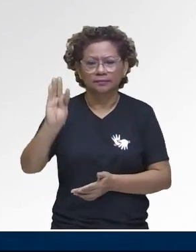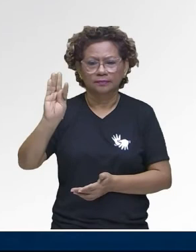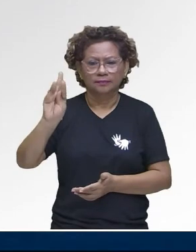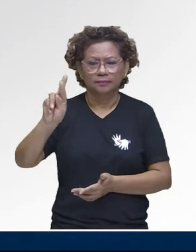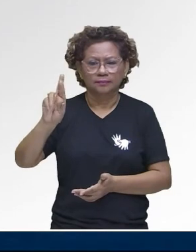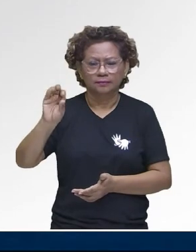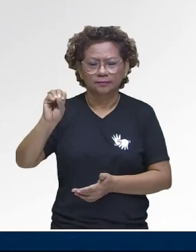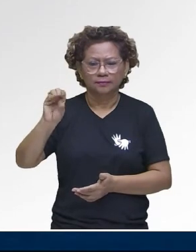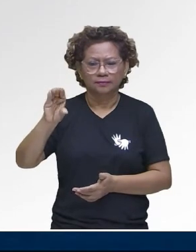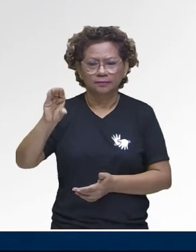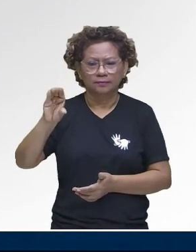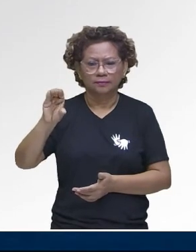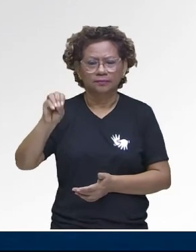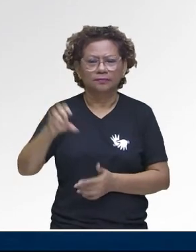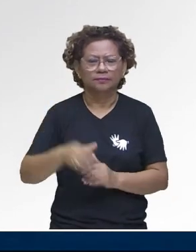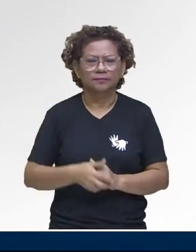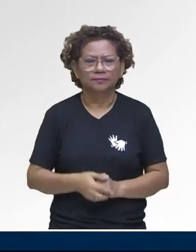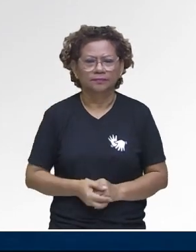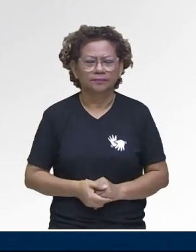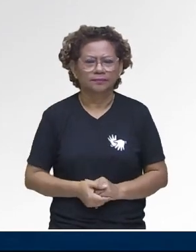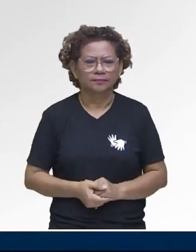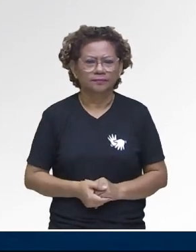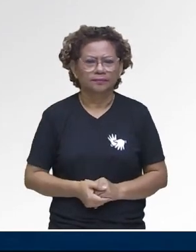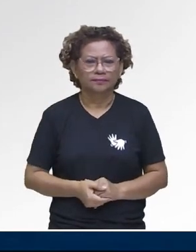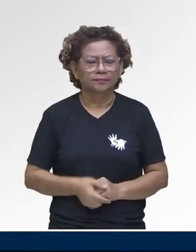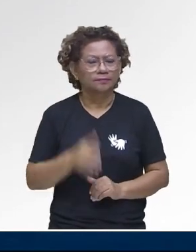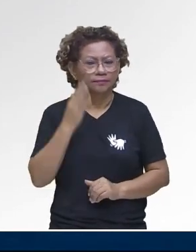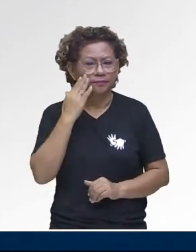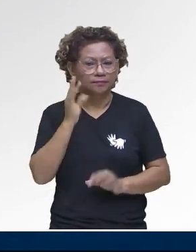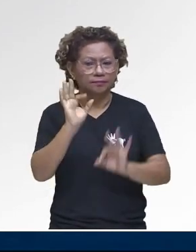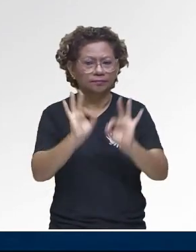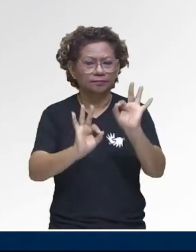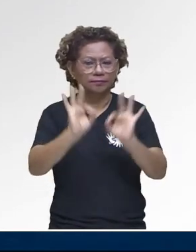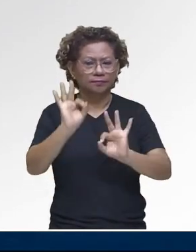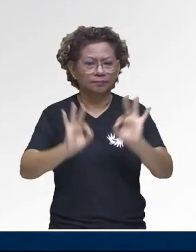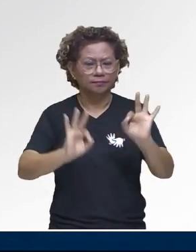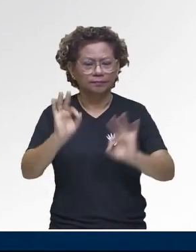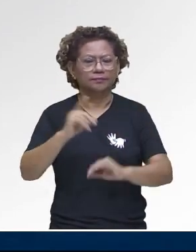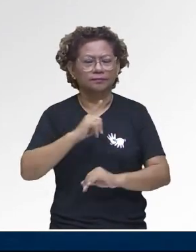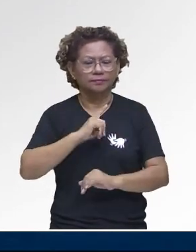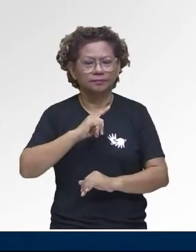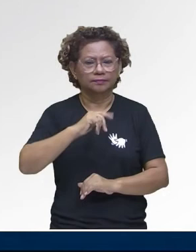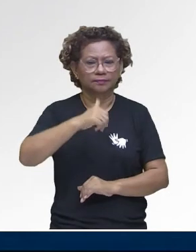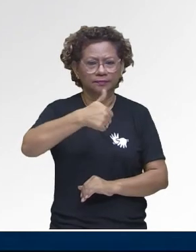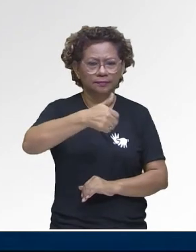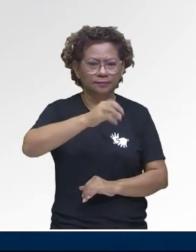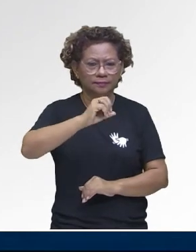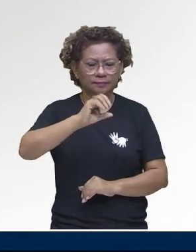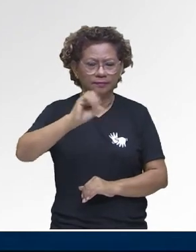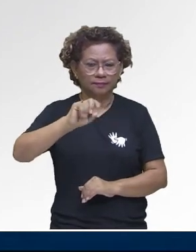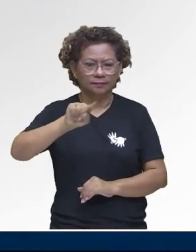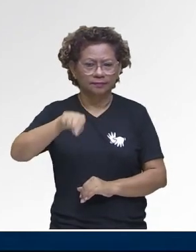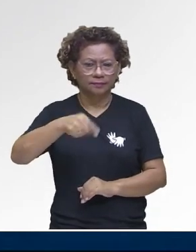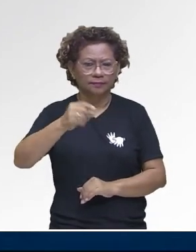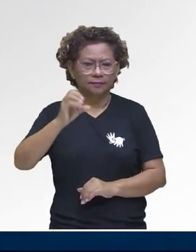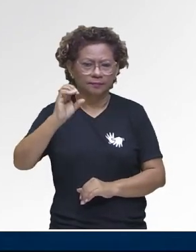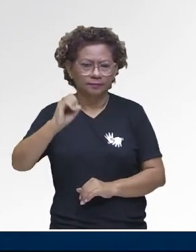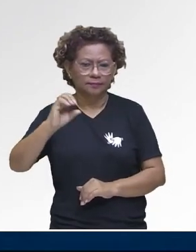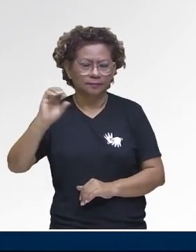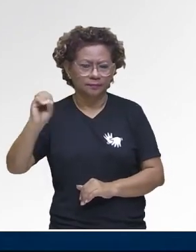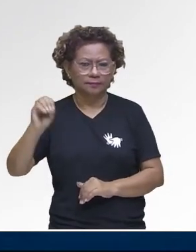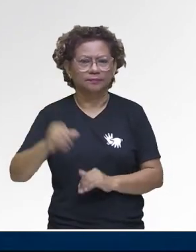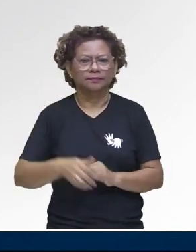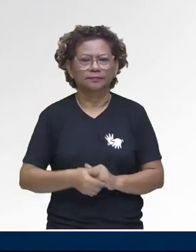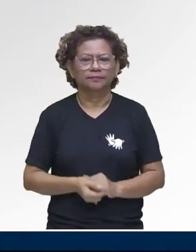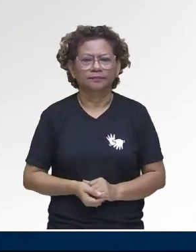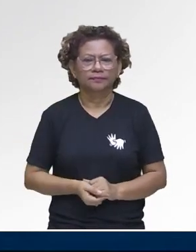87,36? Olha só. Vamos armar, então, o nosso cálculo, né? Temos aqui o 100, a vírgula e duas casas